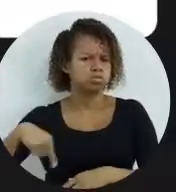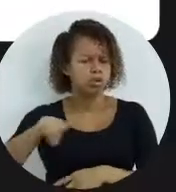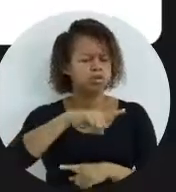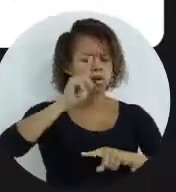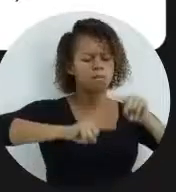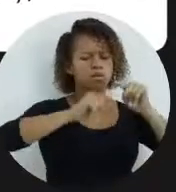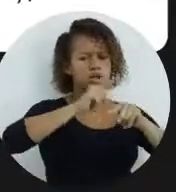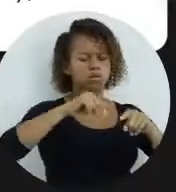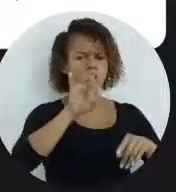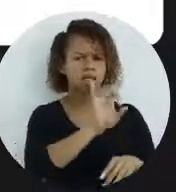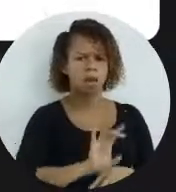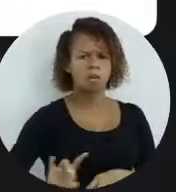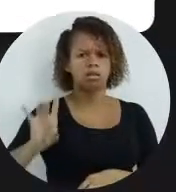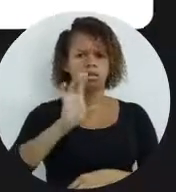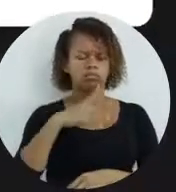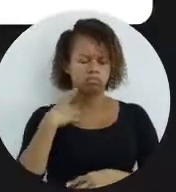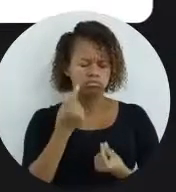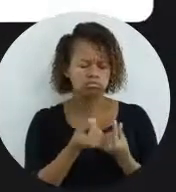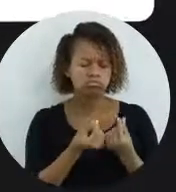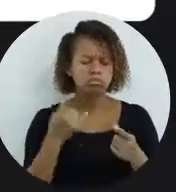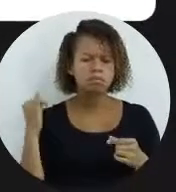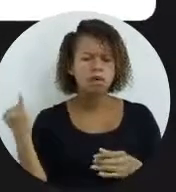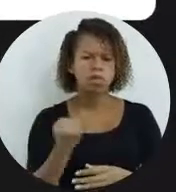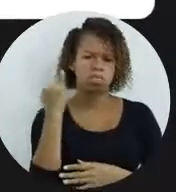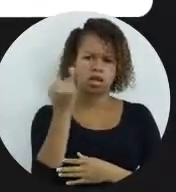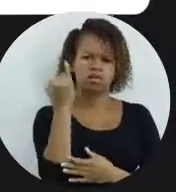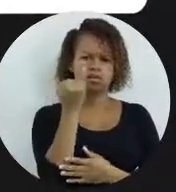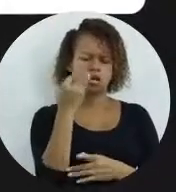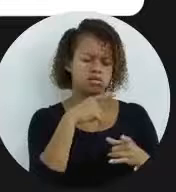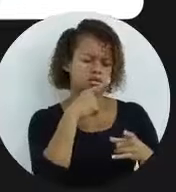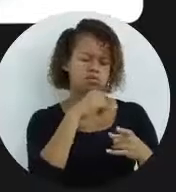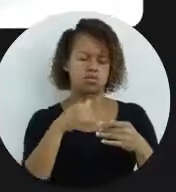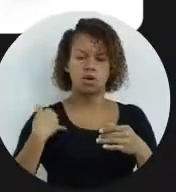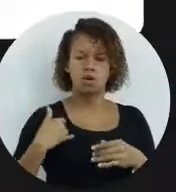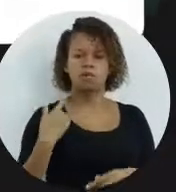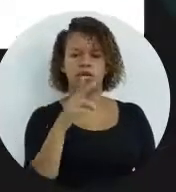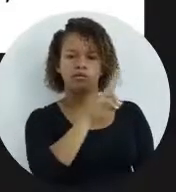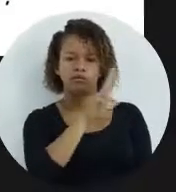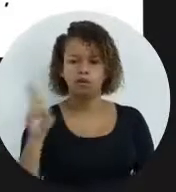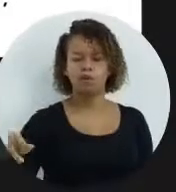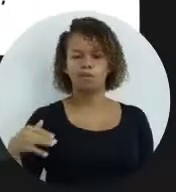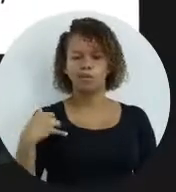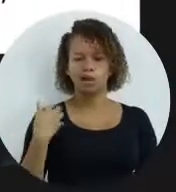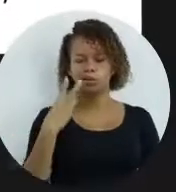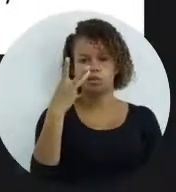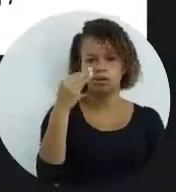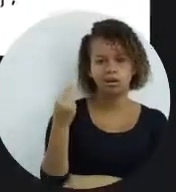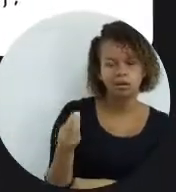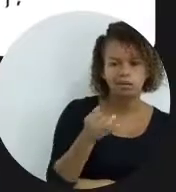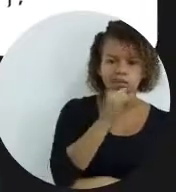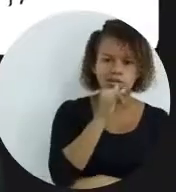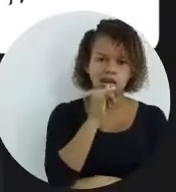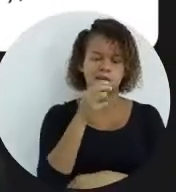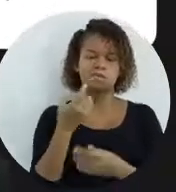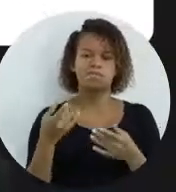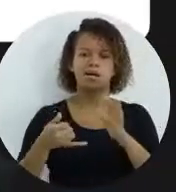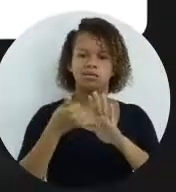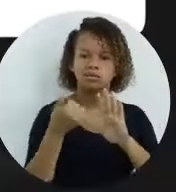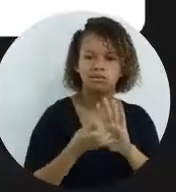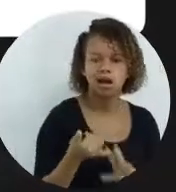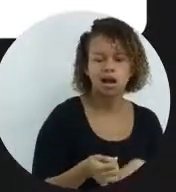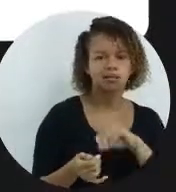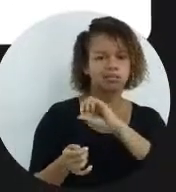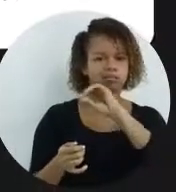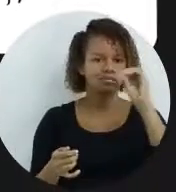objeto. Cada uma delas tem o seu valor. Por exemplo, primeiro nome vai ter fulano, idade vai ter 30, matriculado vai